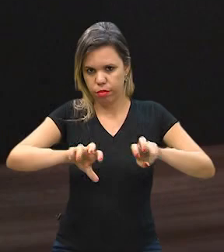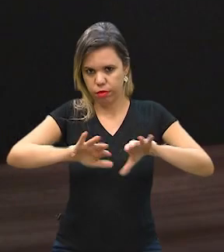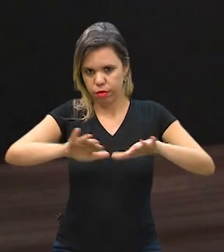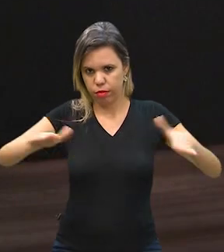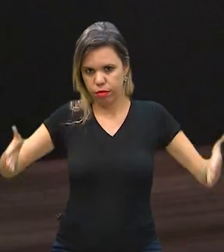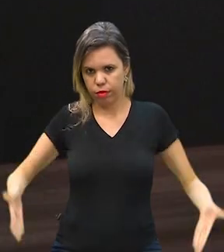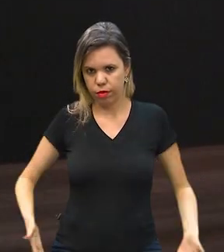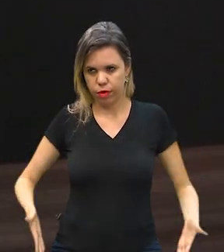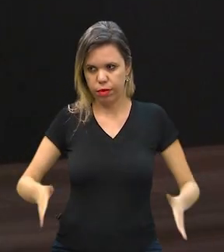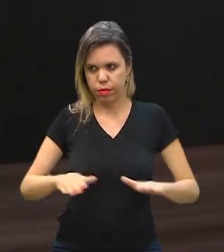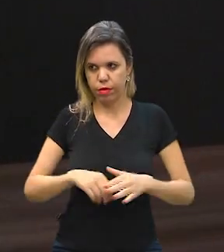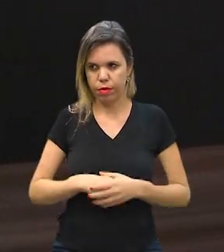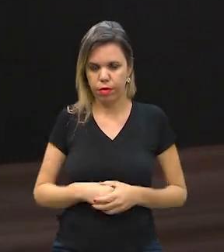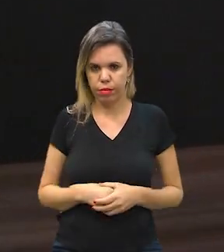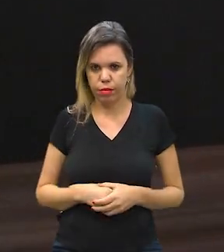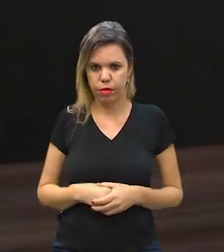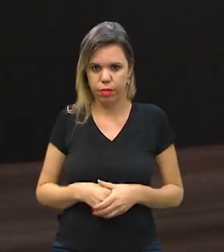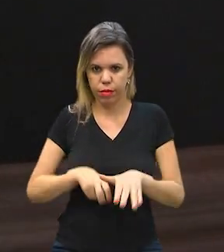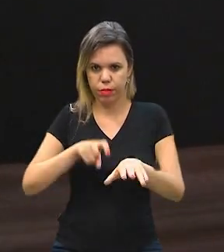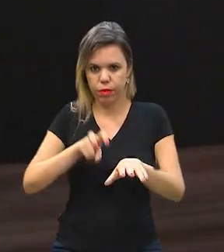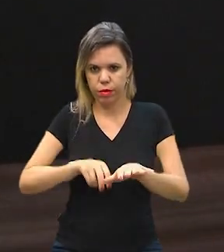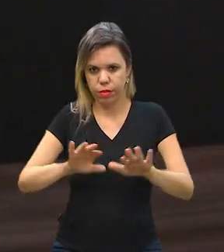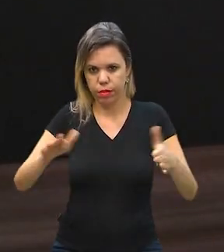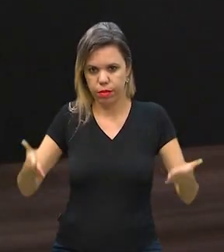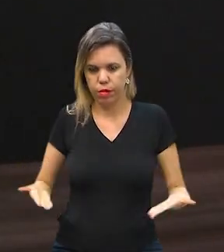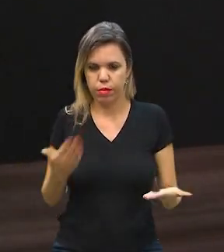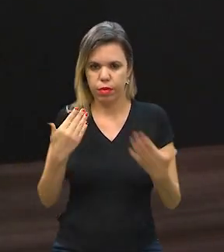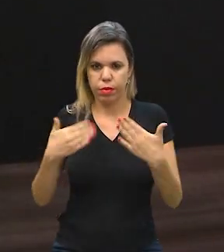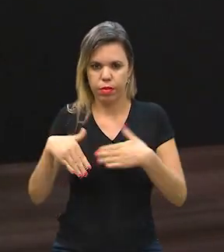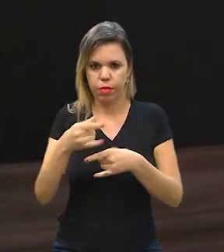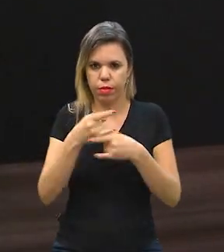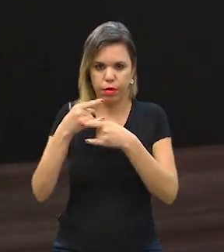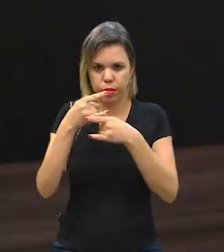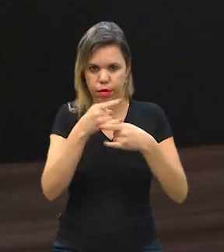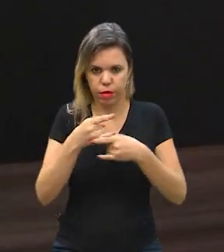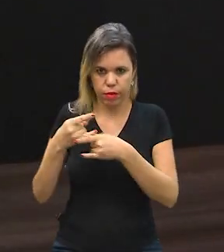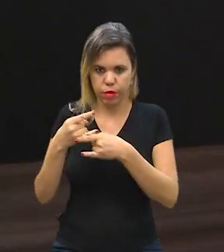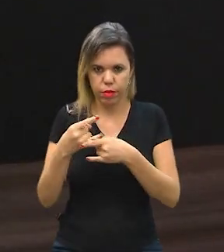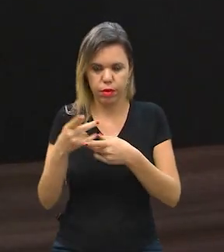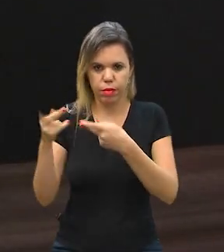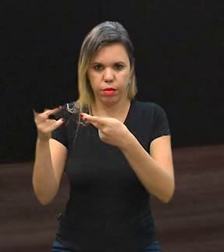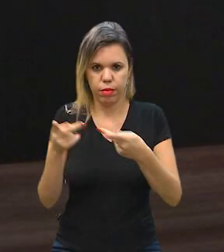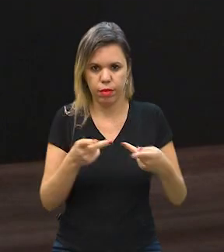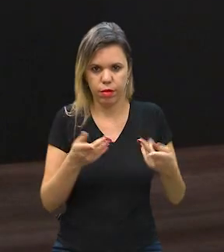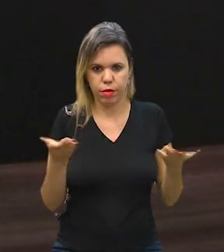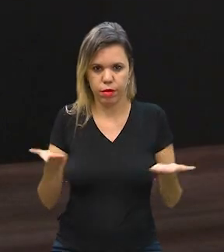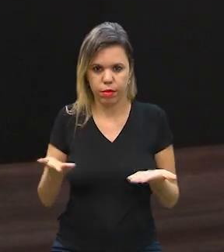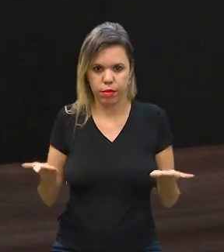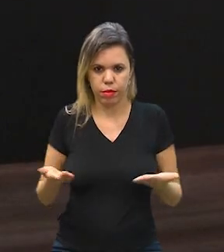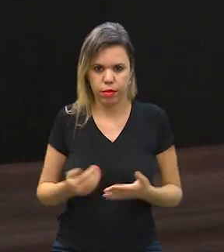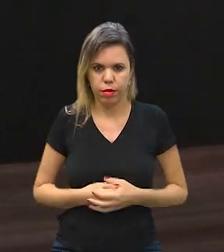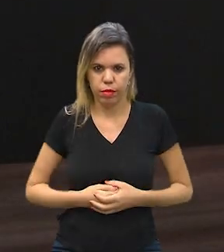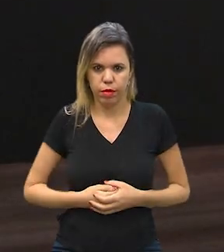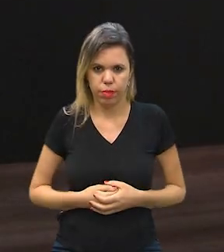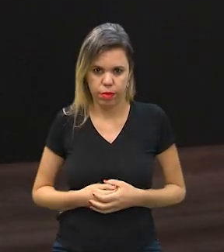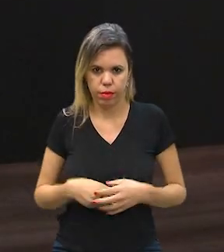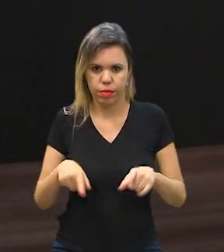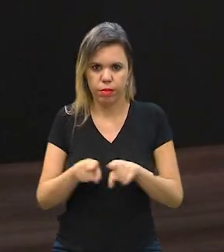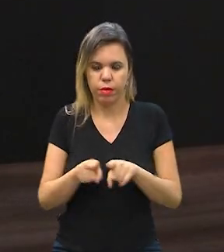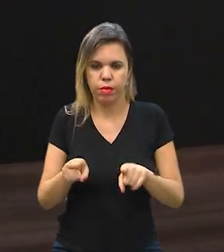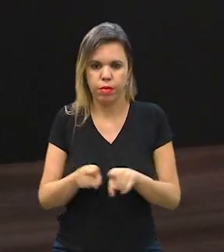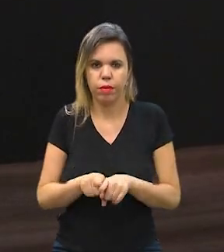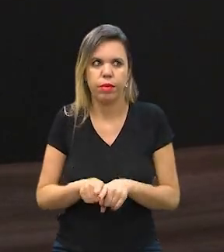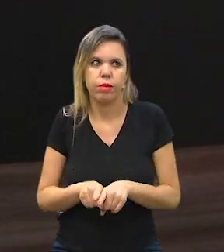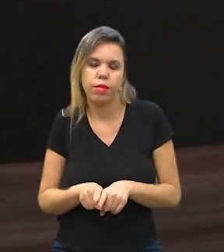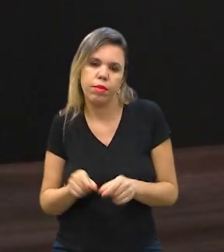aqui na mesa onde eu vou conversar pelo Zoom com os nossos convidados a partir de agora, que